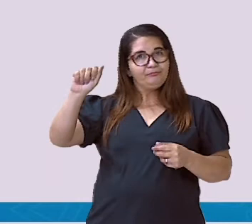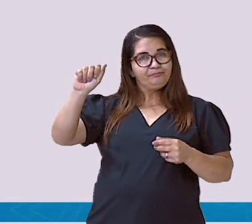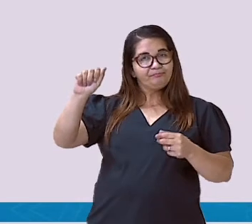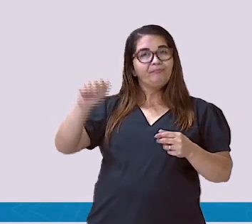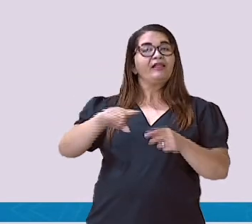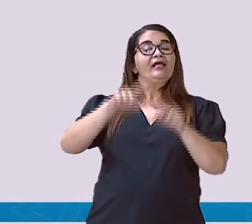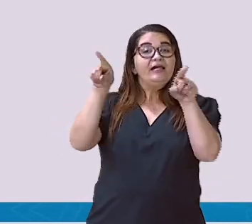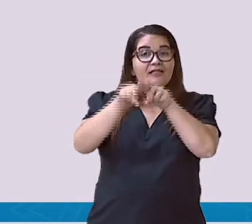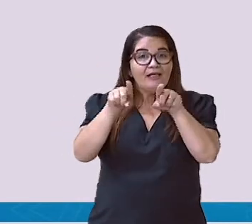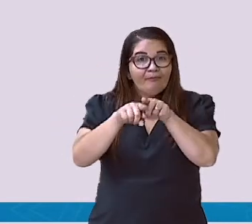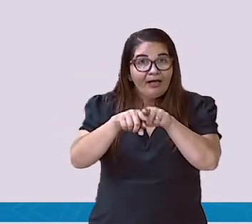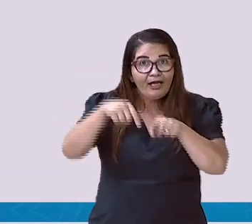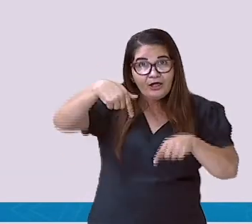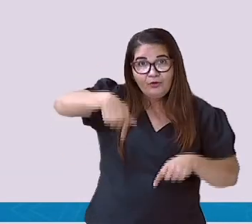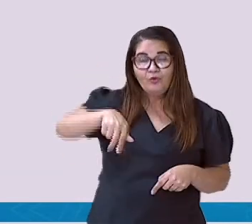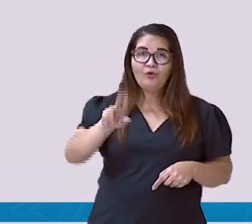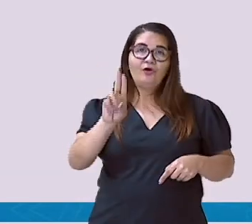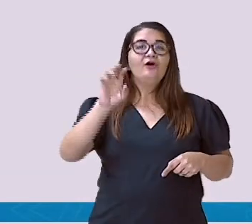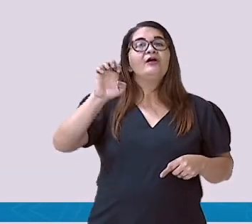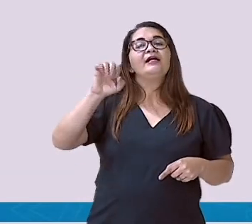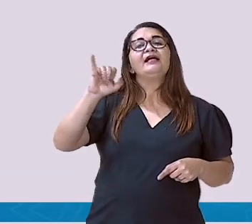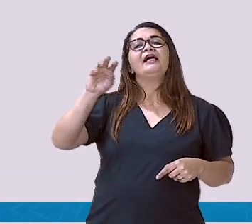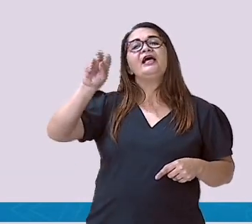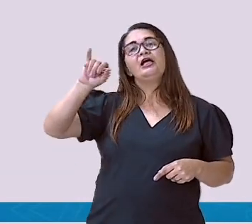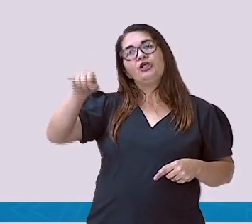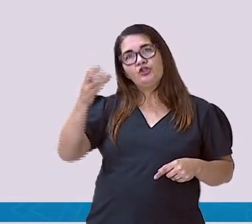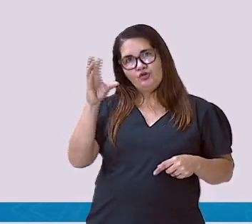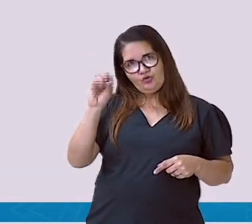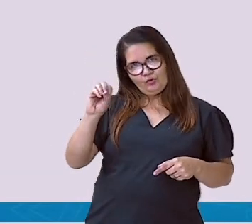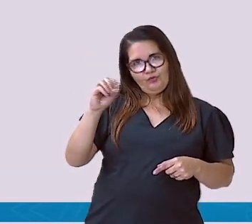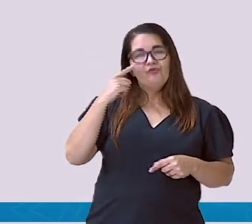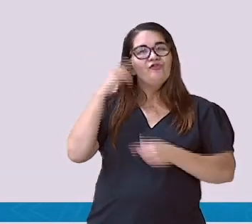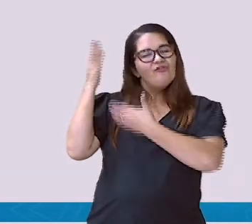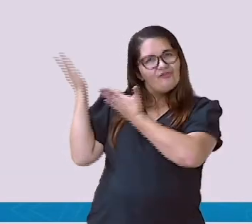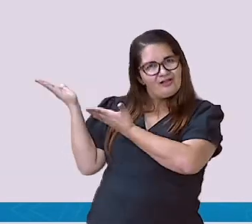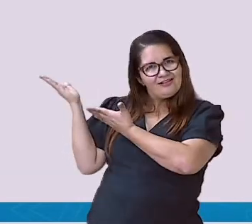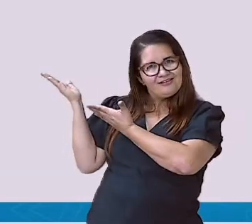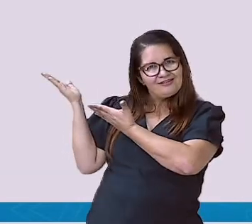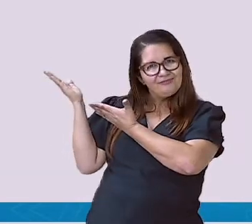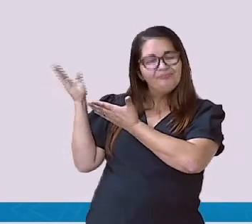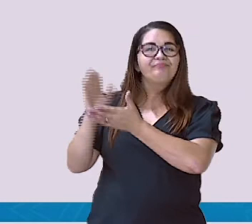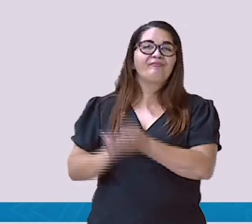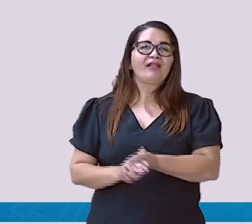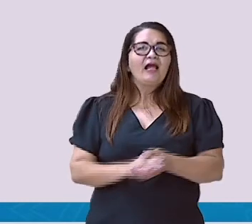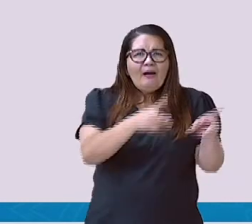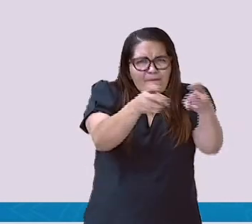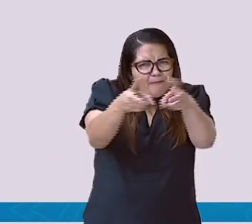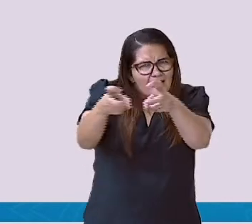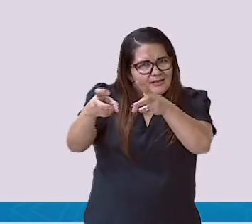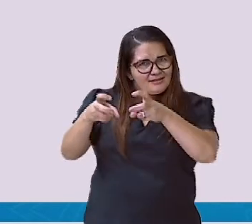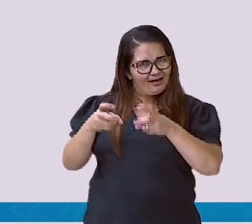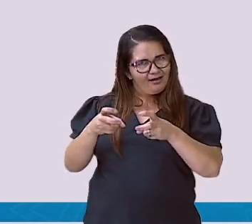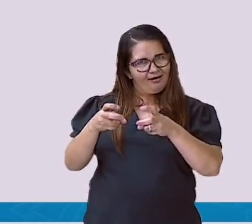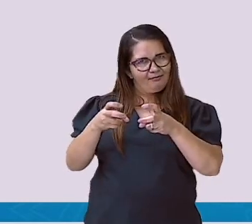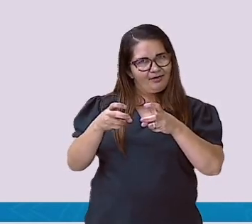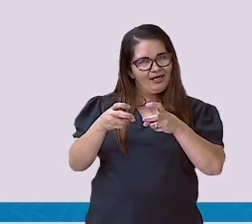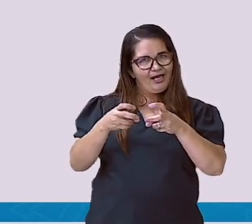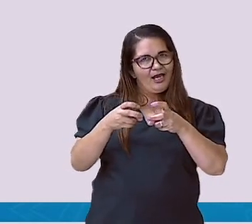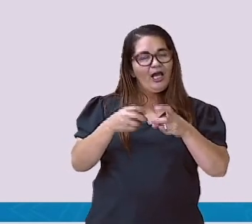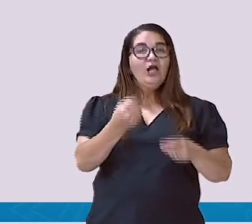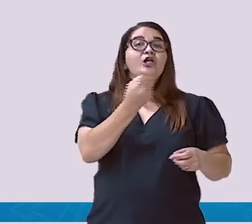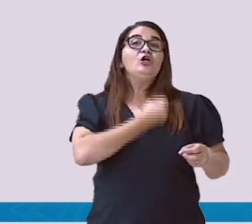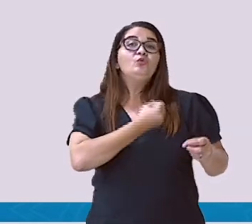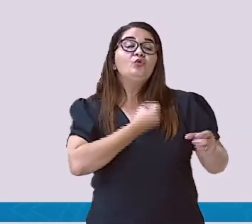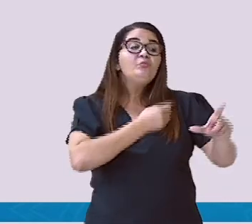de letras e de fonemas em cada palavra? Sim. Podemos perceber que a quantidade de letras